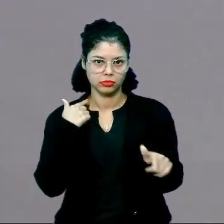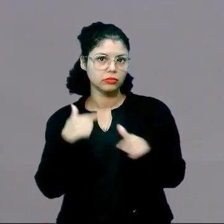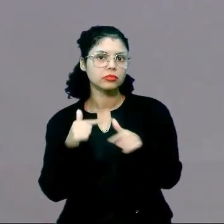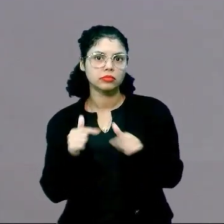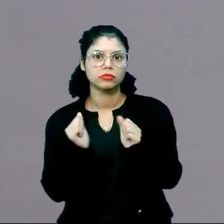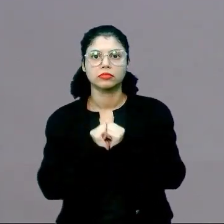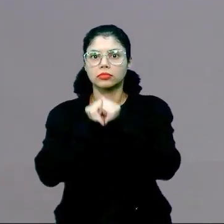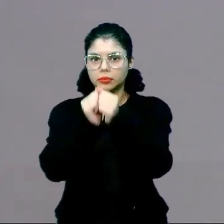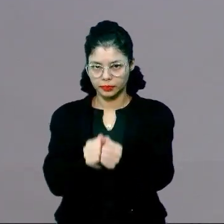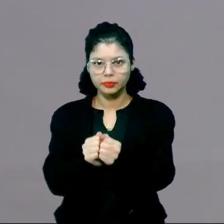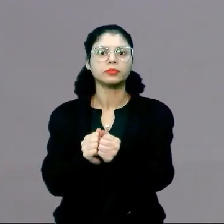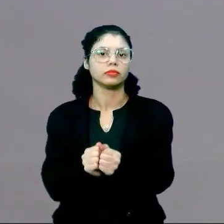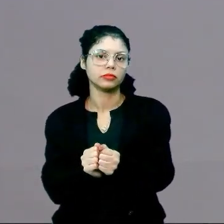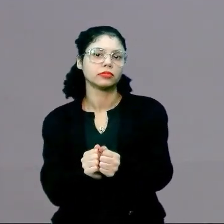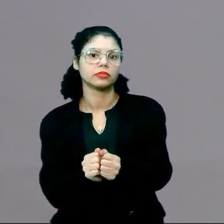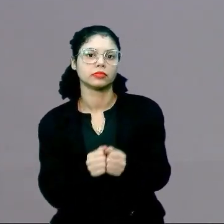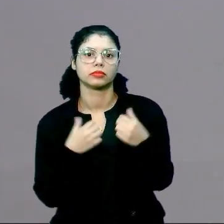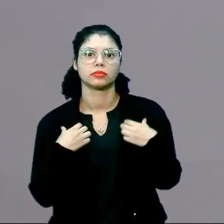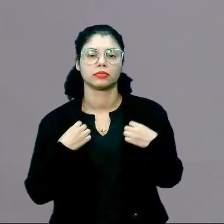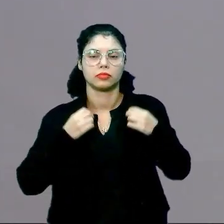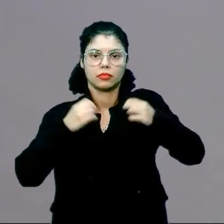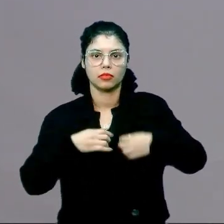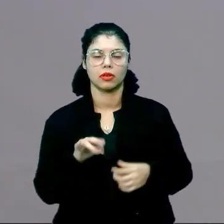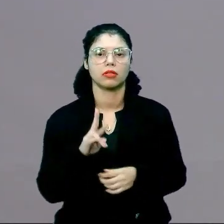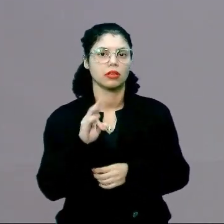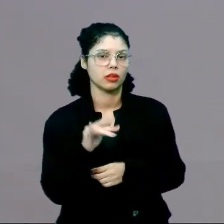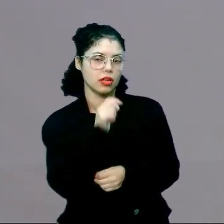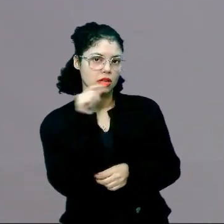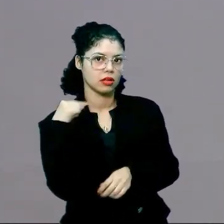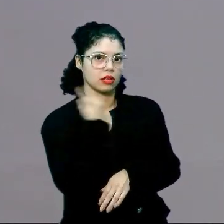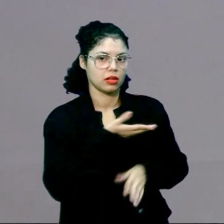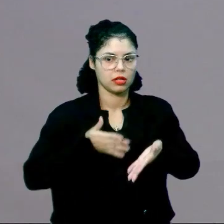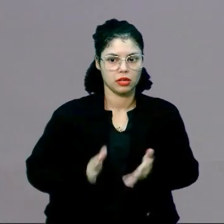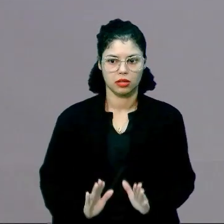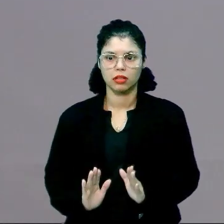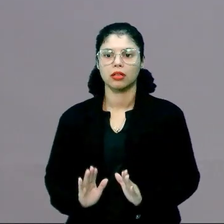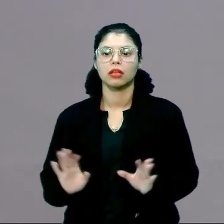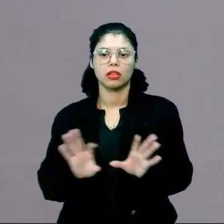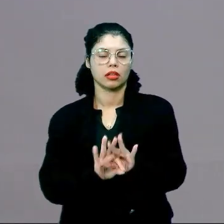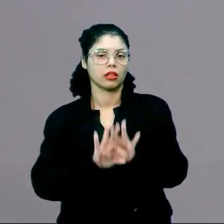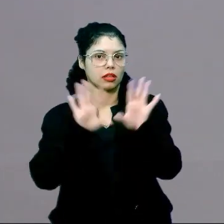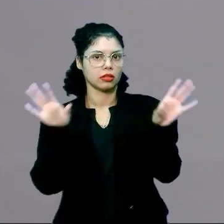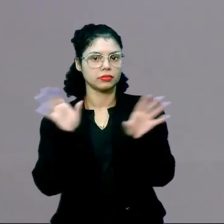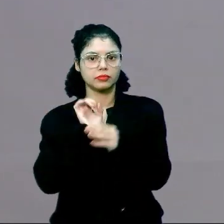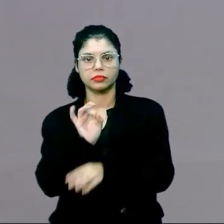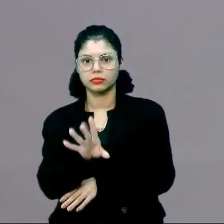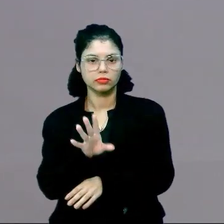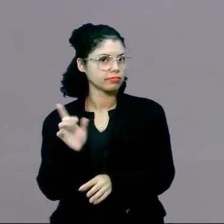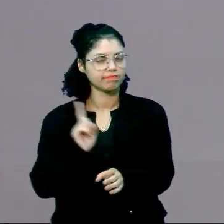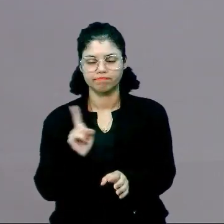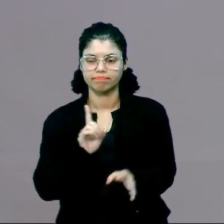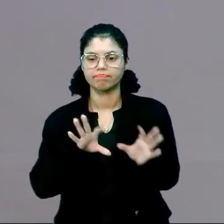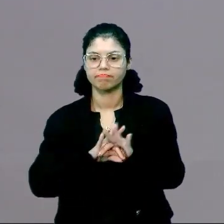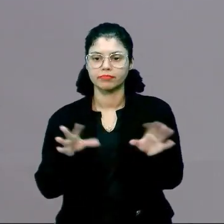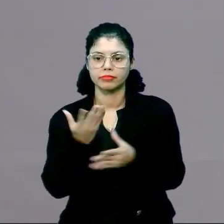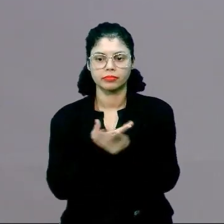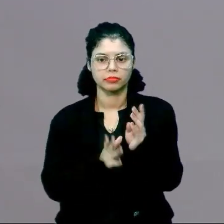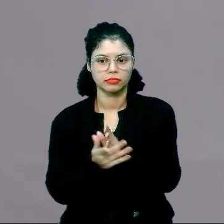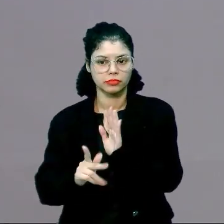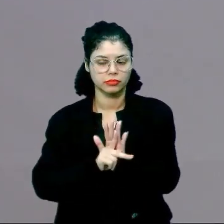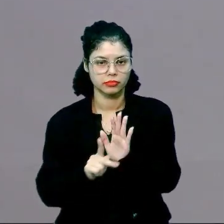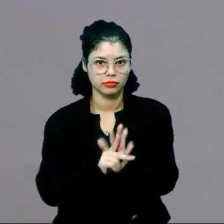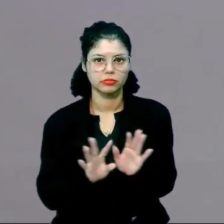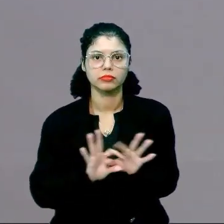trabalho juntamente com ele, porque o Sartre dizia que nós nascemos condenados à liberdade e só não somos livres para abrir mão da